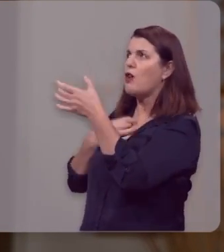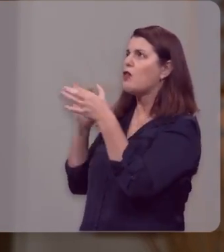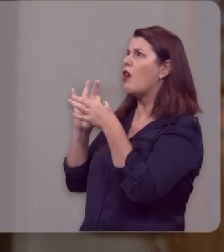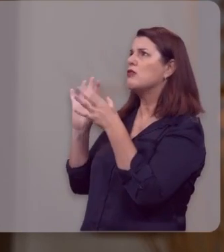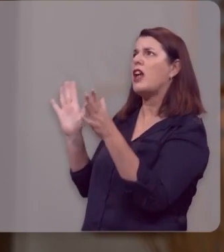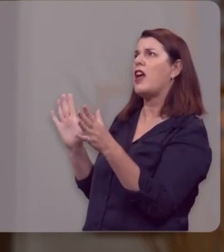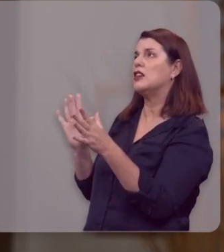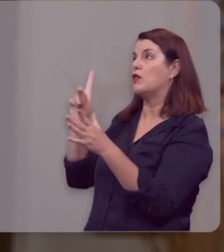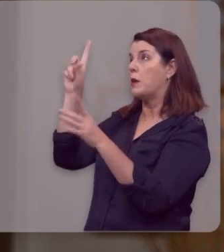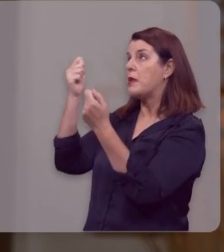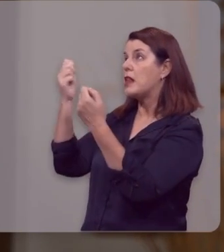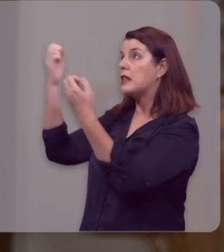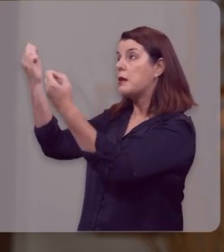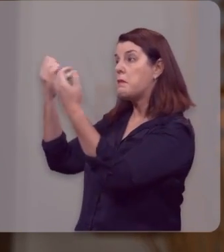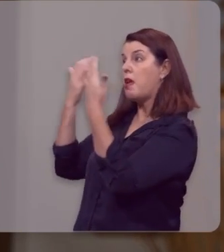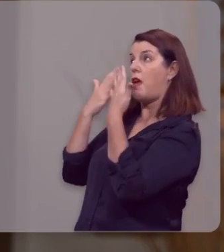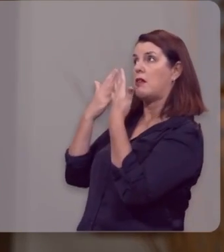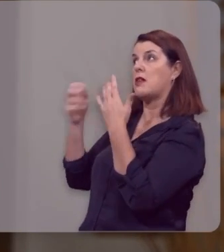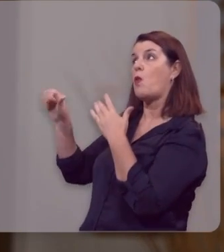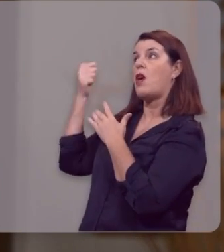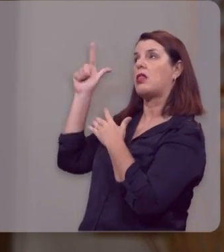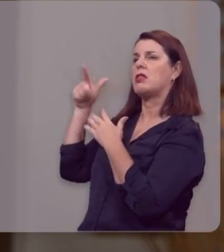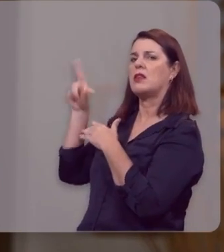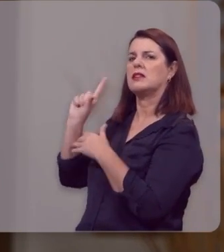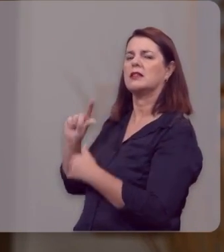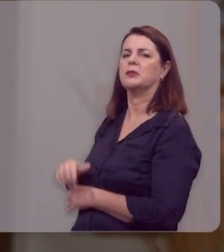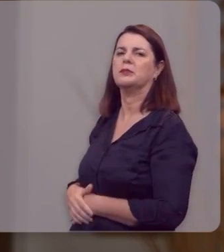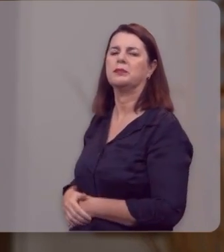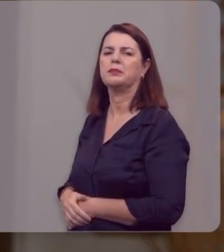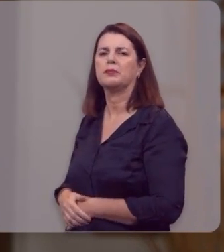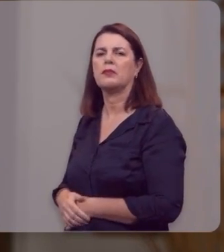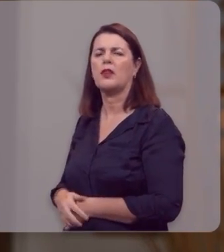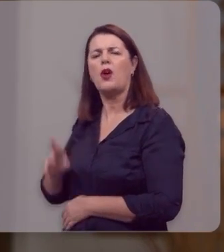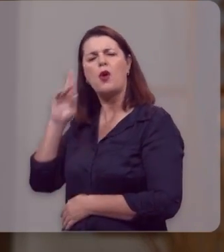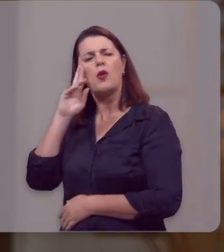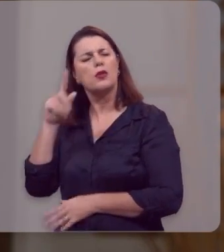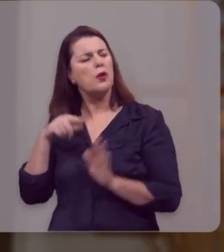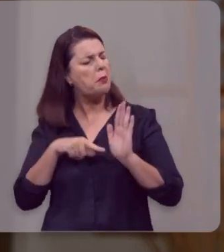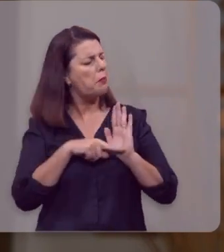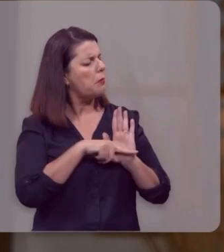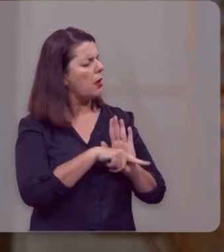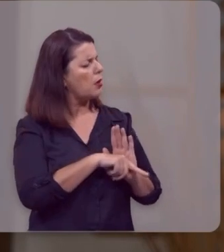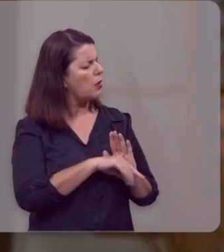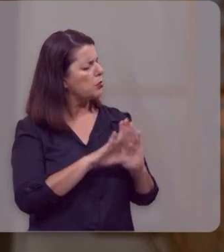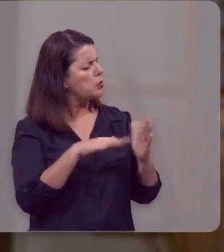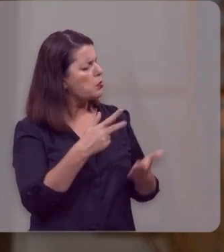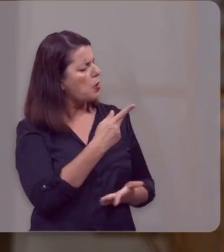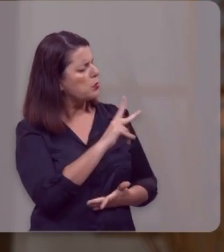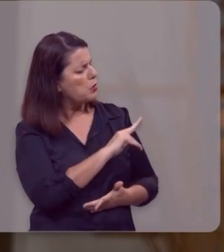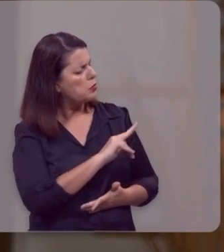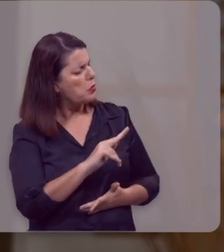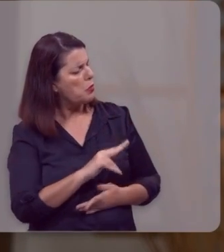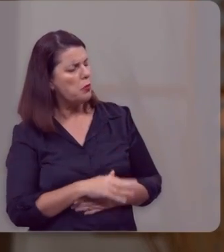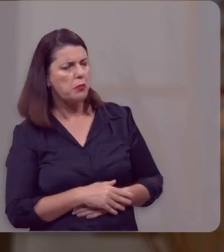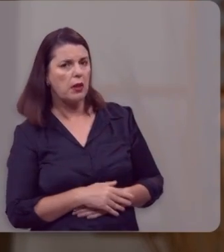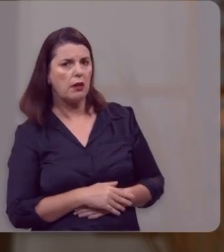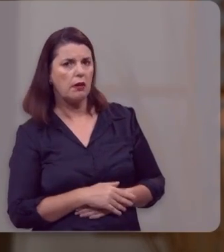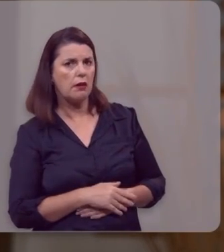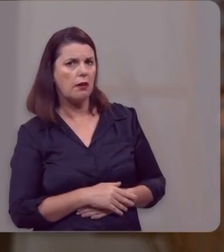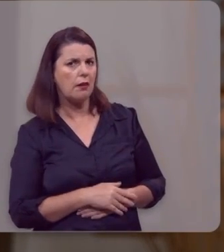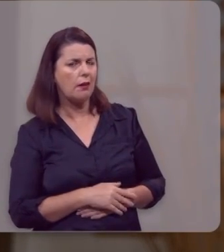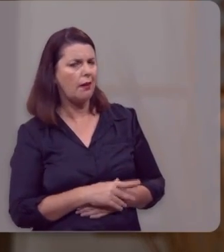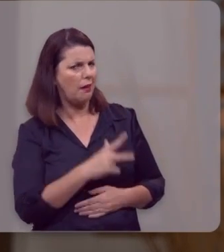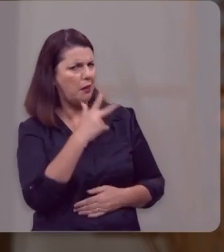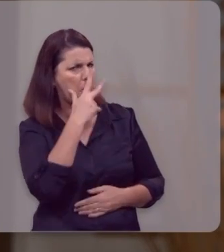deixarei ir se tu não me abençoares. E então o Senhor lhe pergunta, qual é o teu nome?